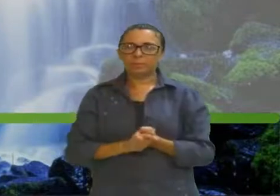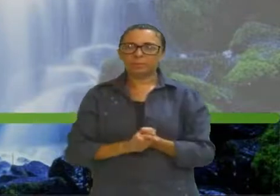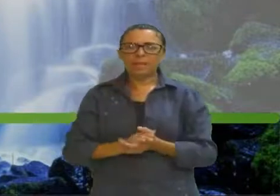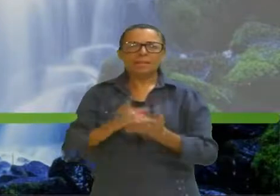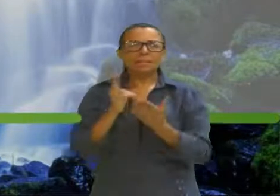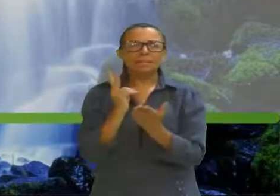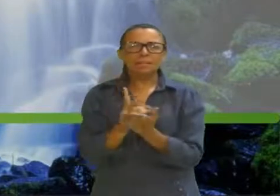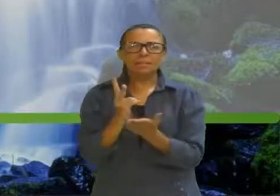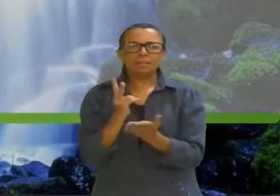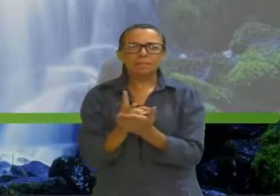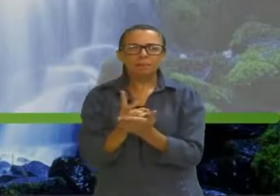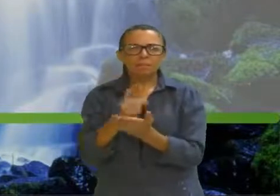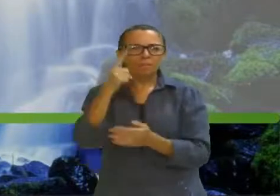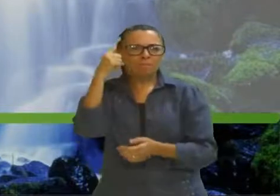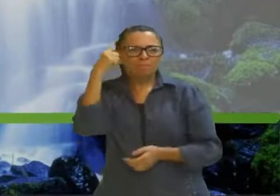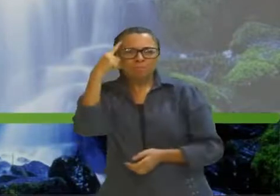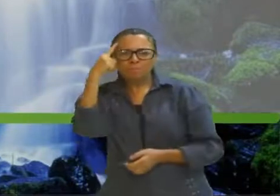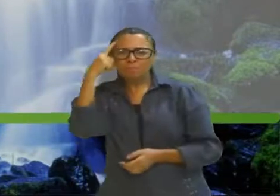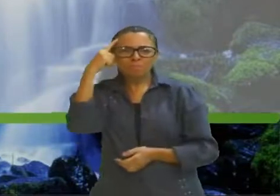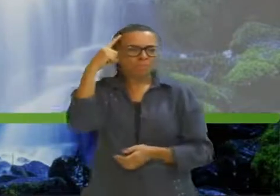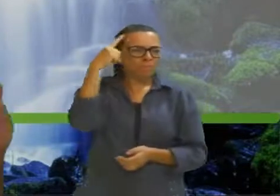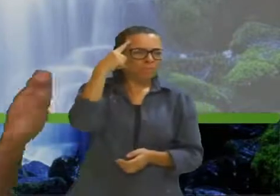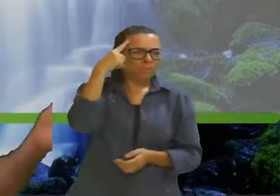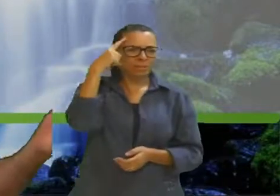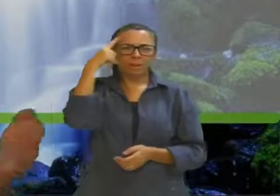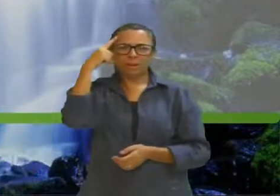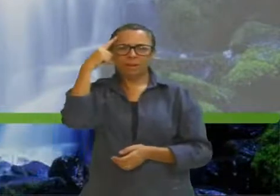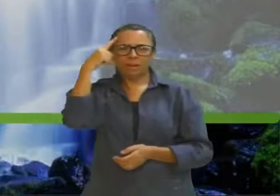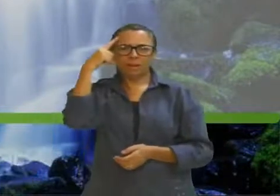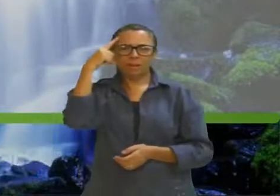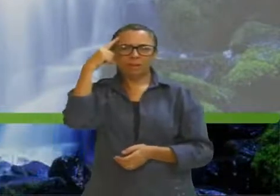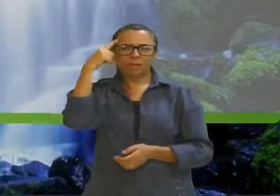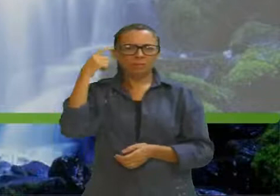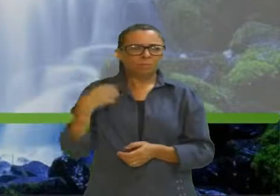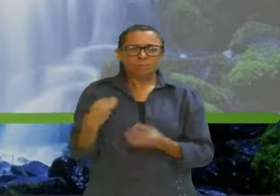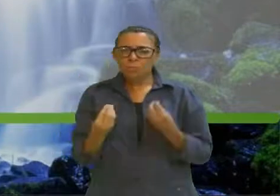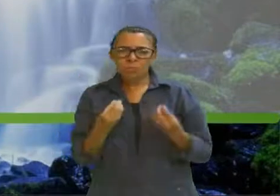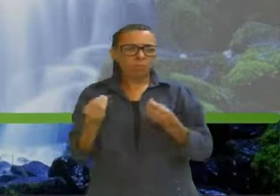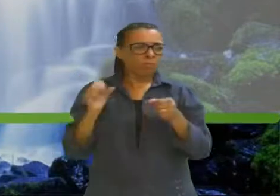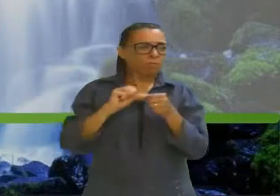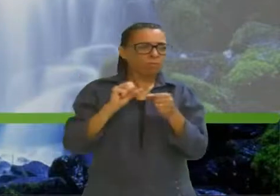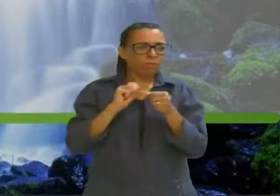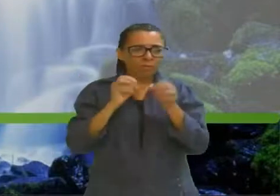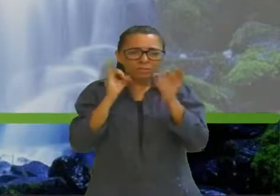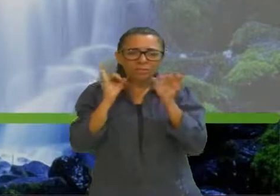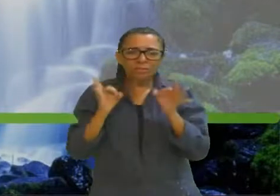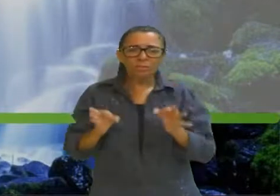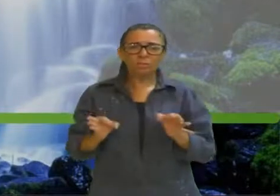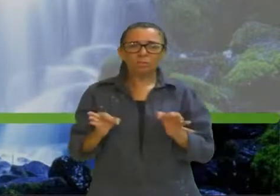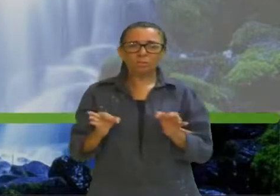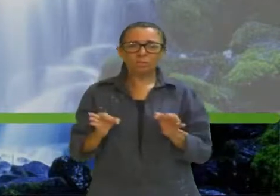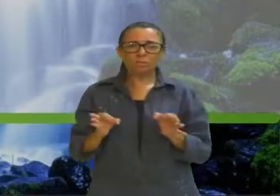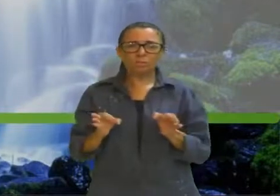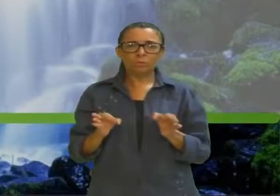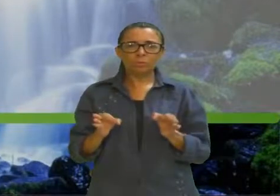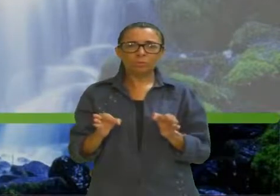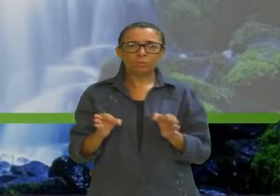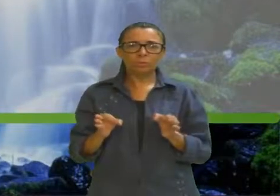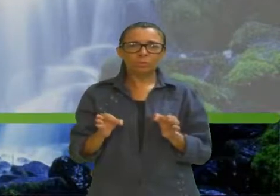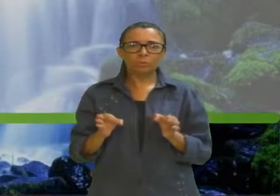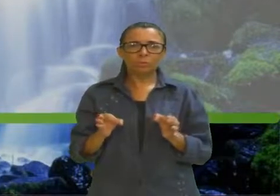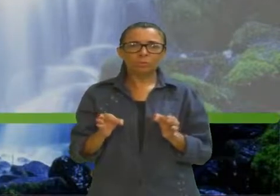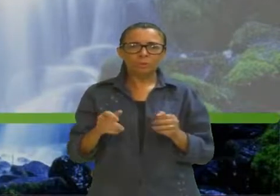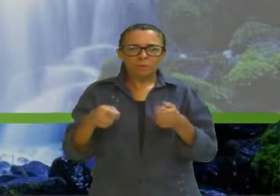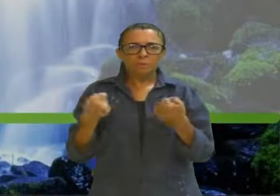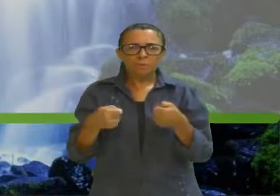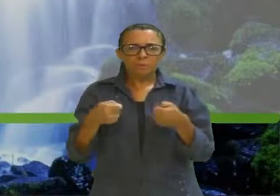Alinharmos com aquilo que nós não estamos ainda em acordo com a vontade de Deus. É uma oportunidade. Isso